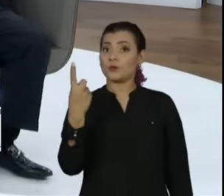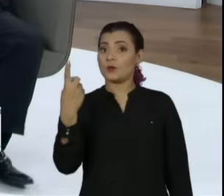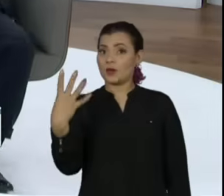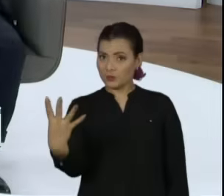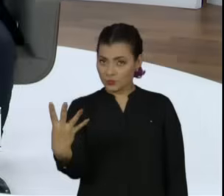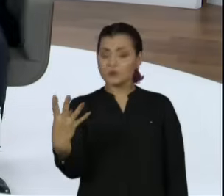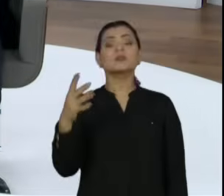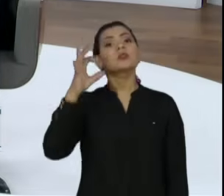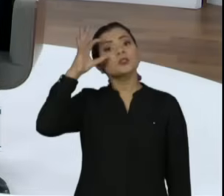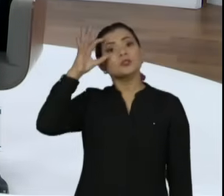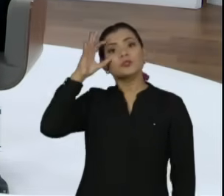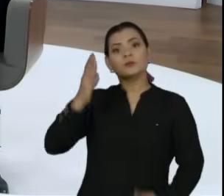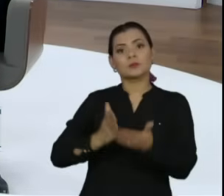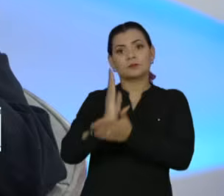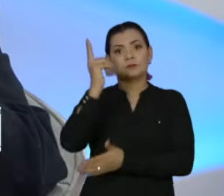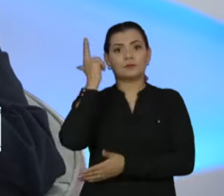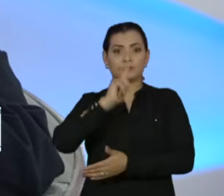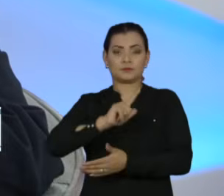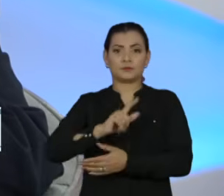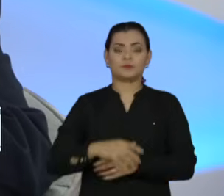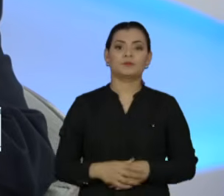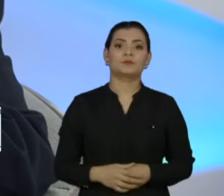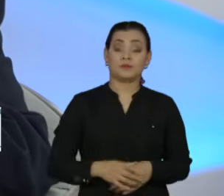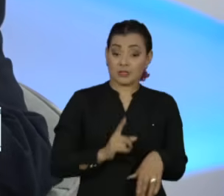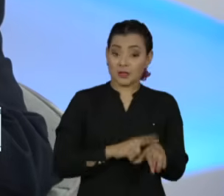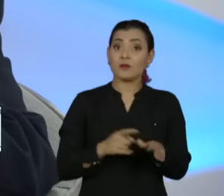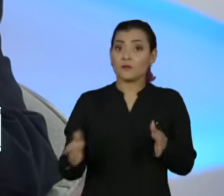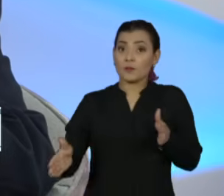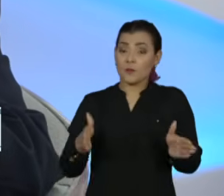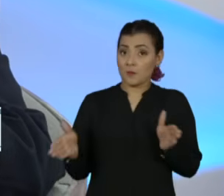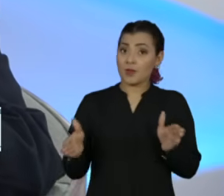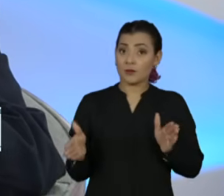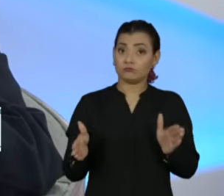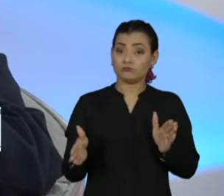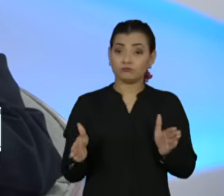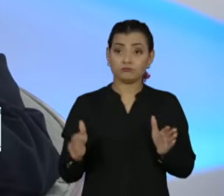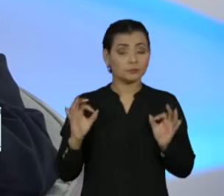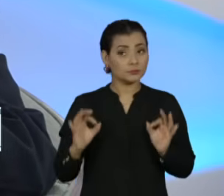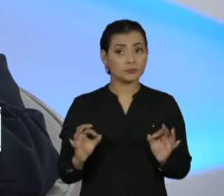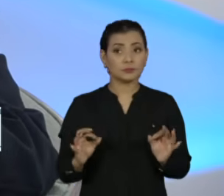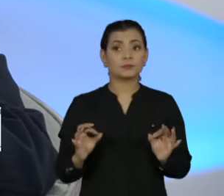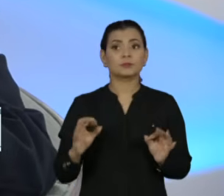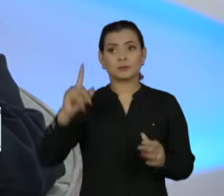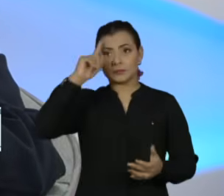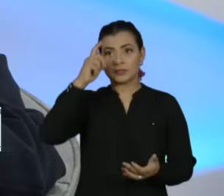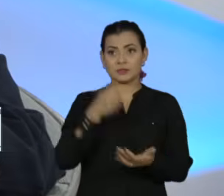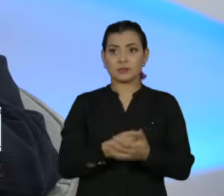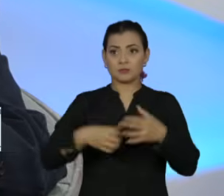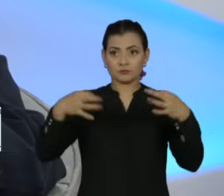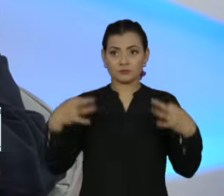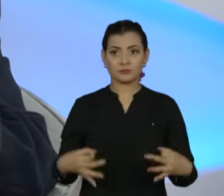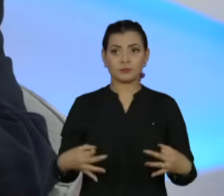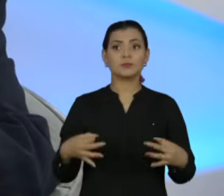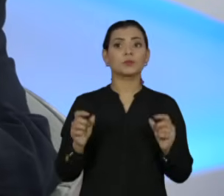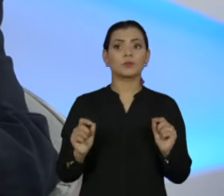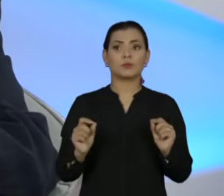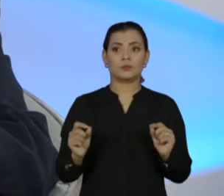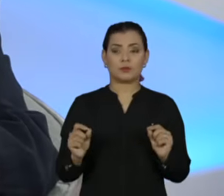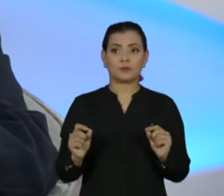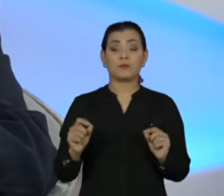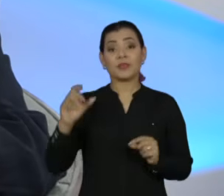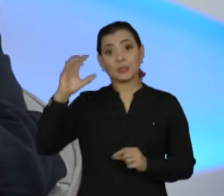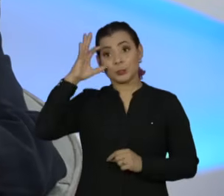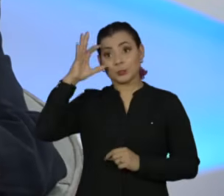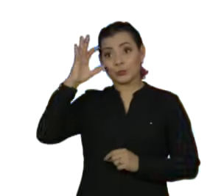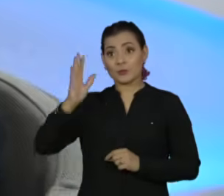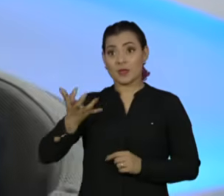Dilma Rousseff foi reeleita. Chegou um momento de definição de candidatura, onde aí sim a Dilma queria